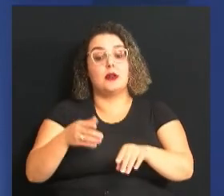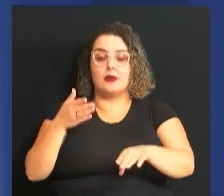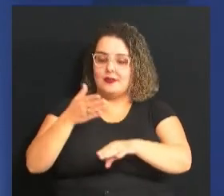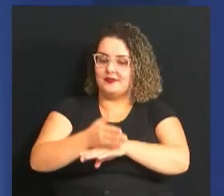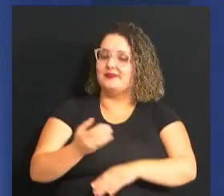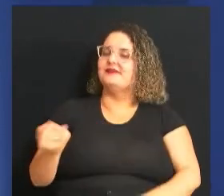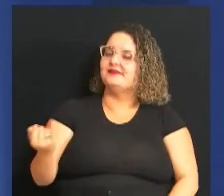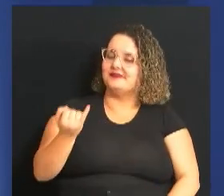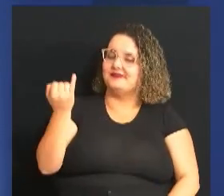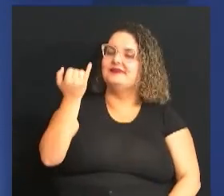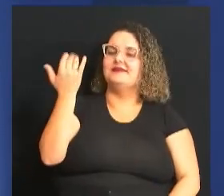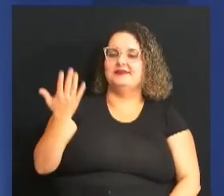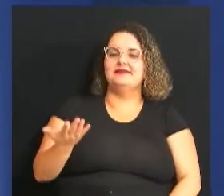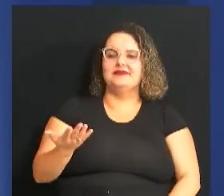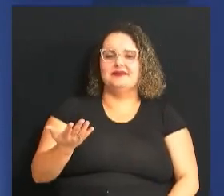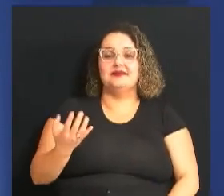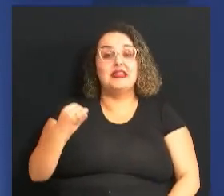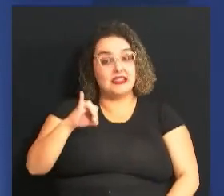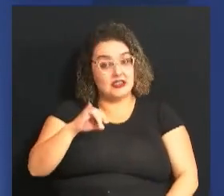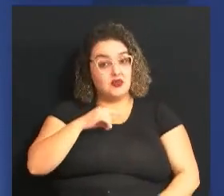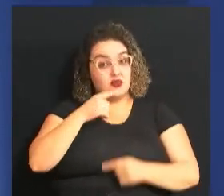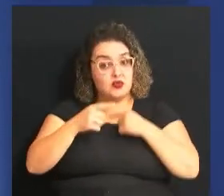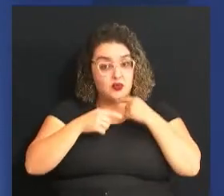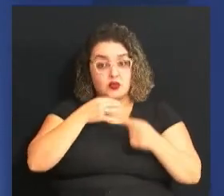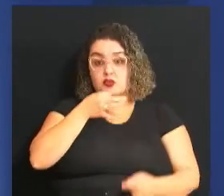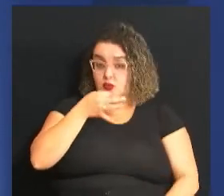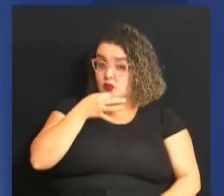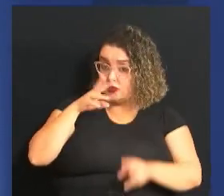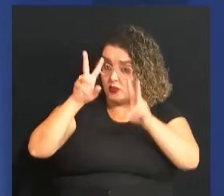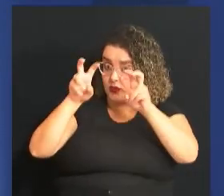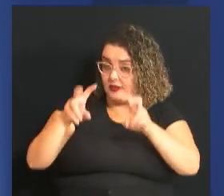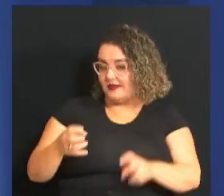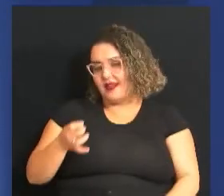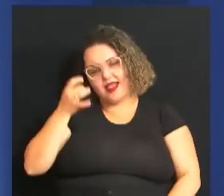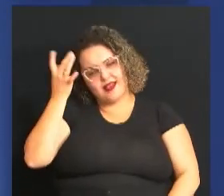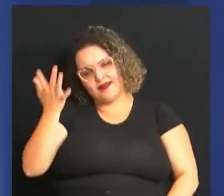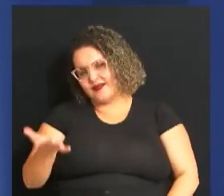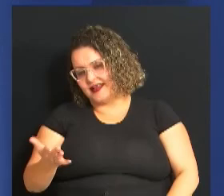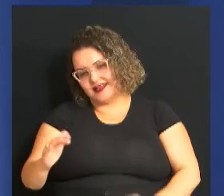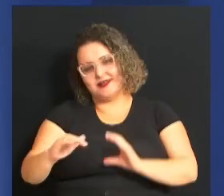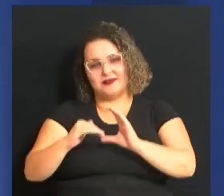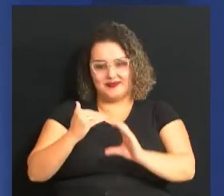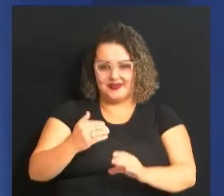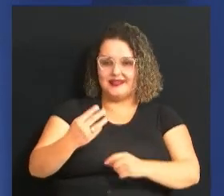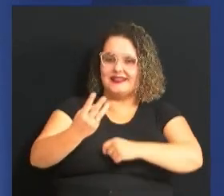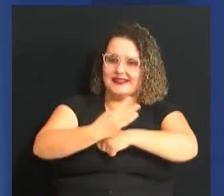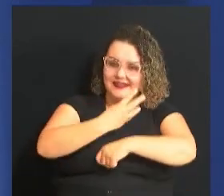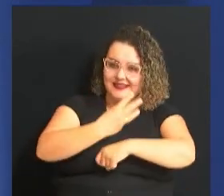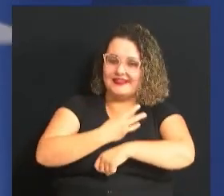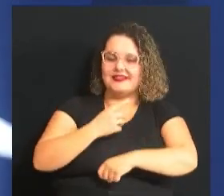sempre muito importante. Se tiver alguma sugestão de tema, é muito fácil. É só mandar para o nosso WhatsApp, que a